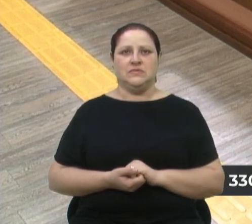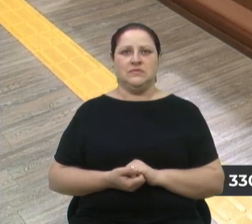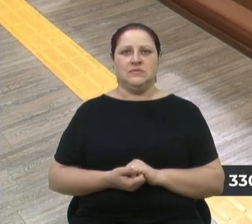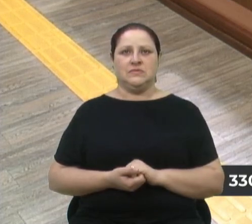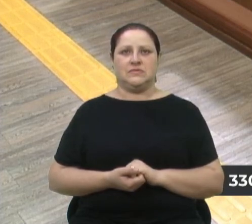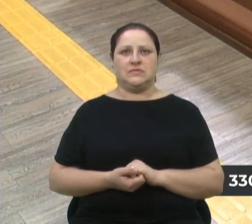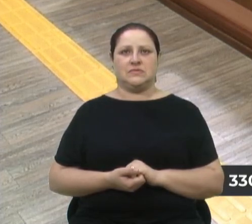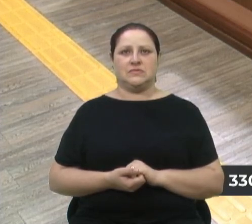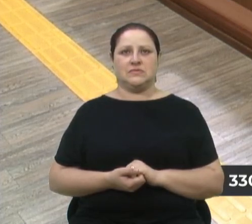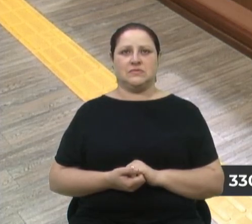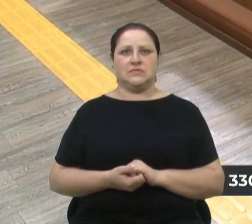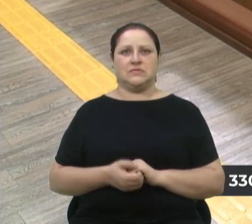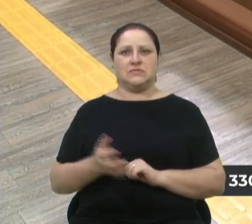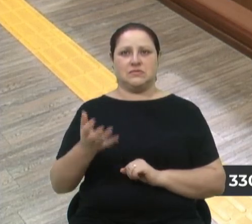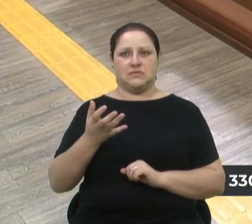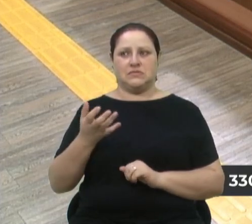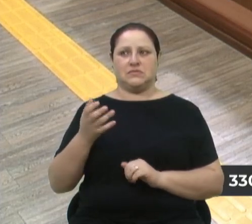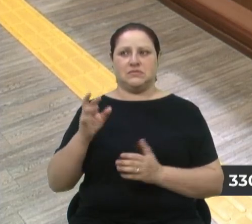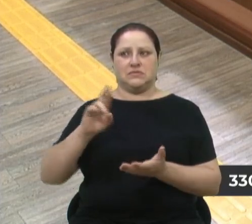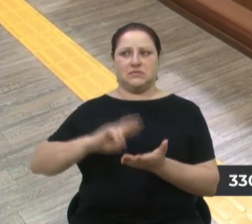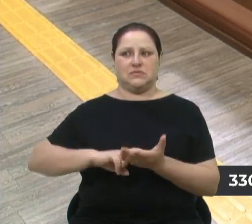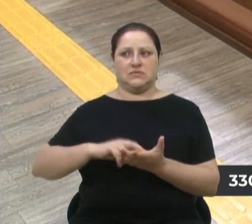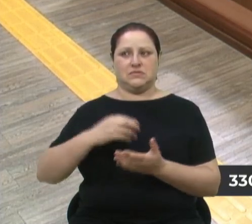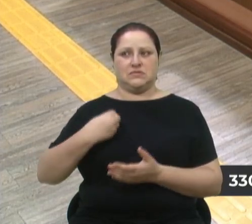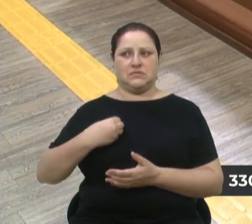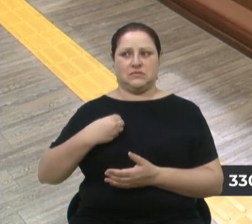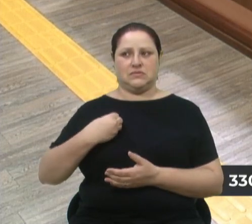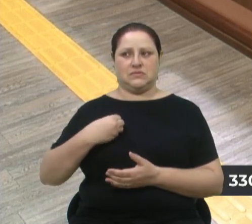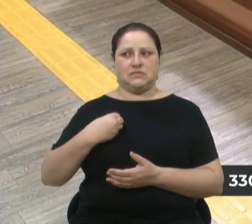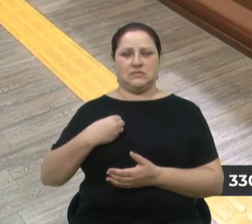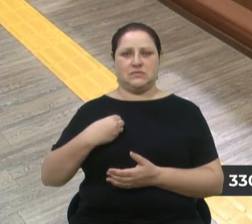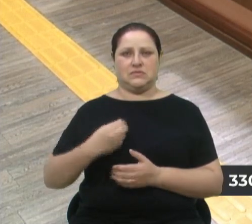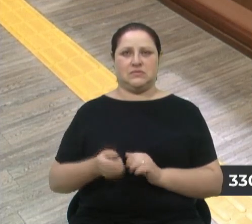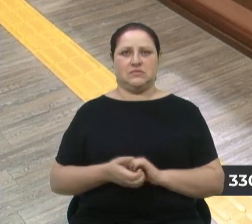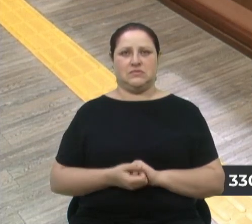Tem como registrar minha presença, presidente? Que eu não registrei.